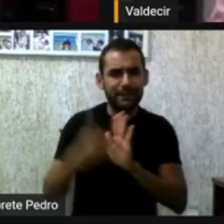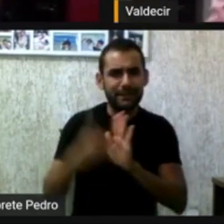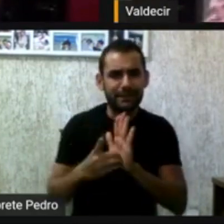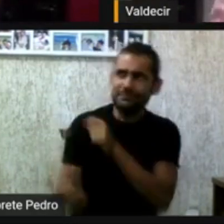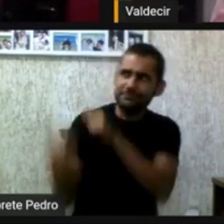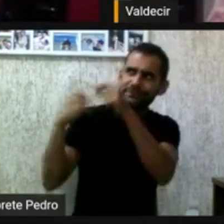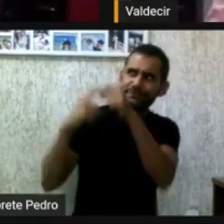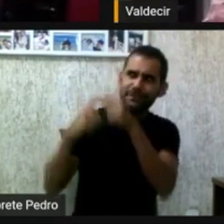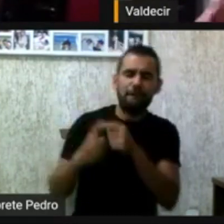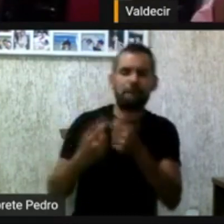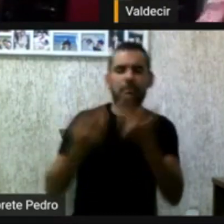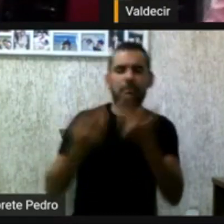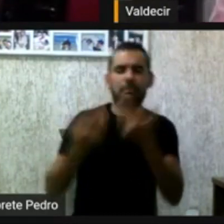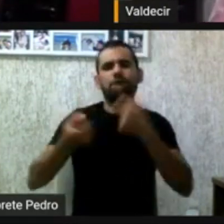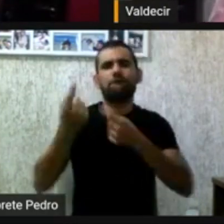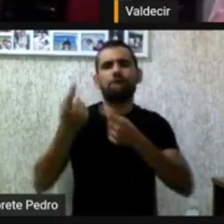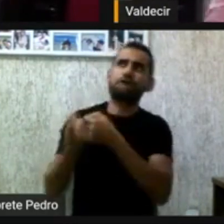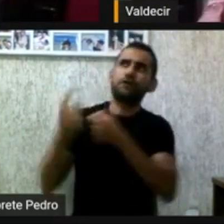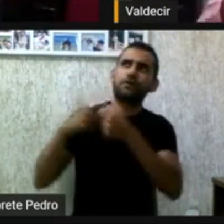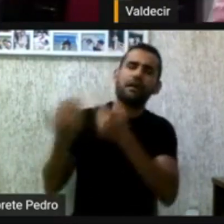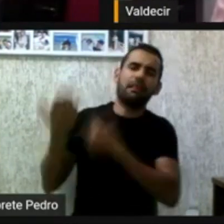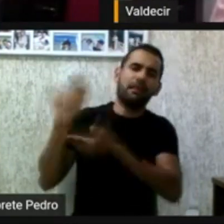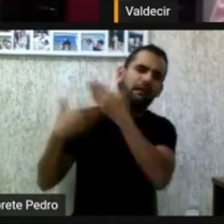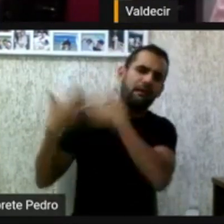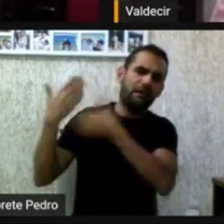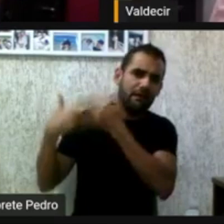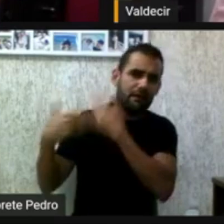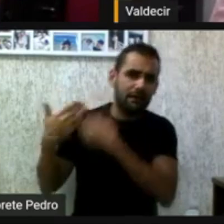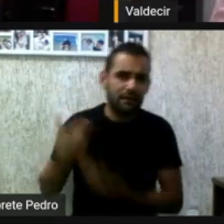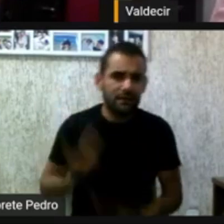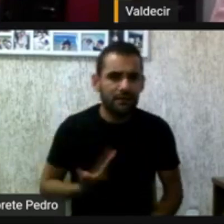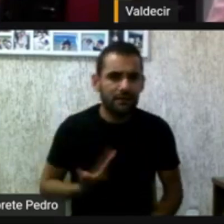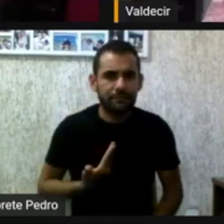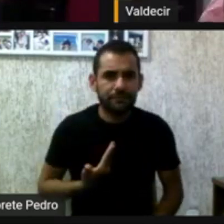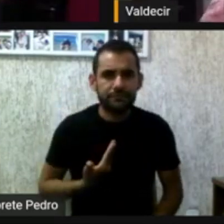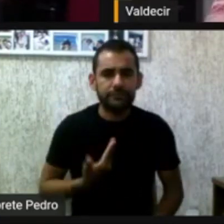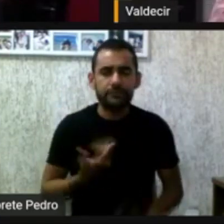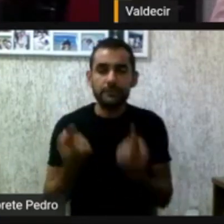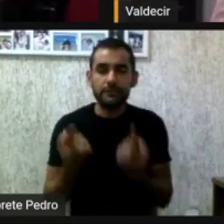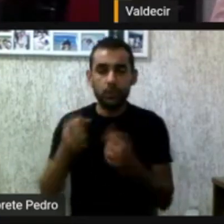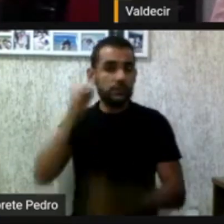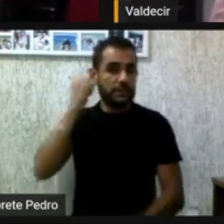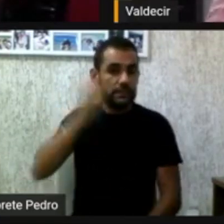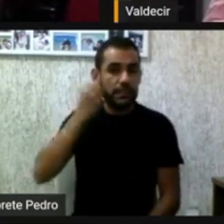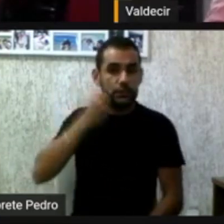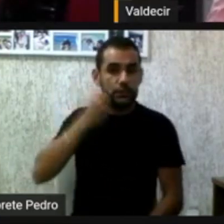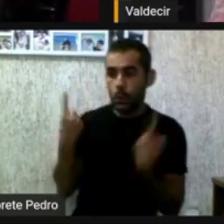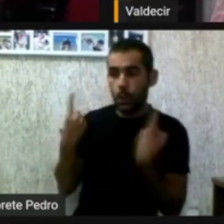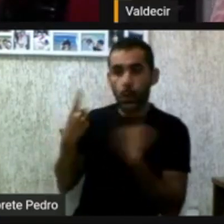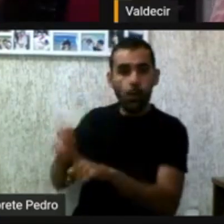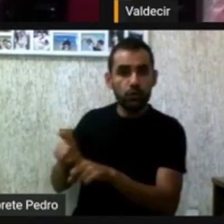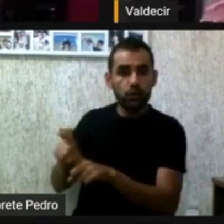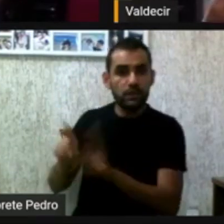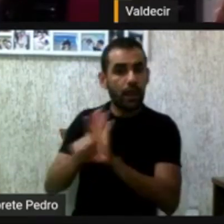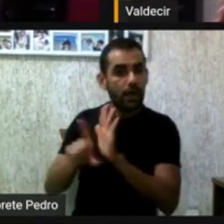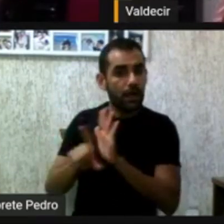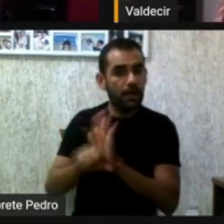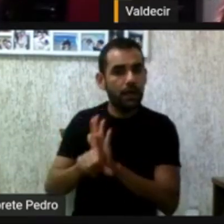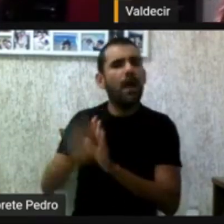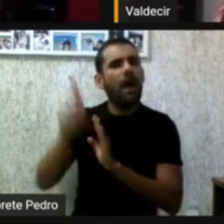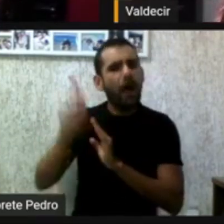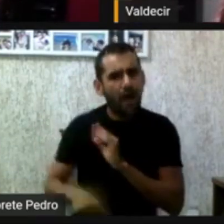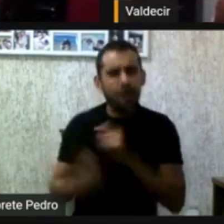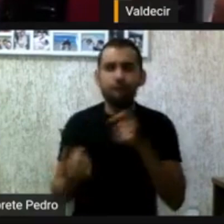retrocesso. O Senado Federal, através de um senador lá, ele reagiu contra isso, falando que é um retrocesso, e é um retrocesso.